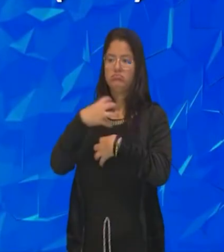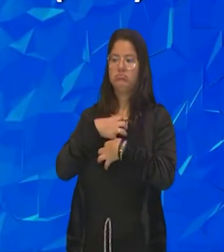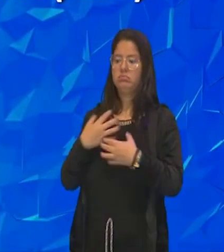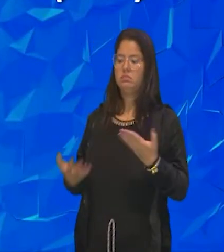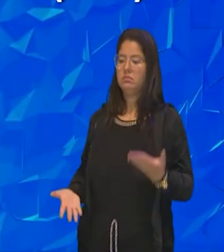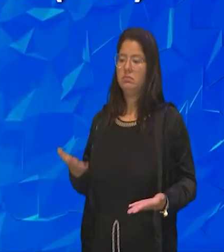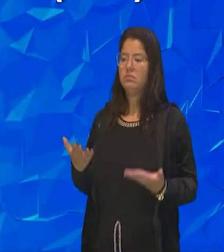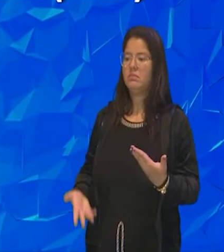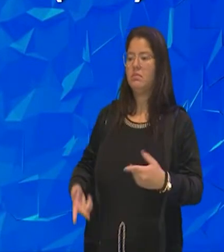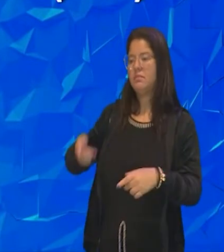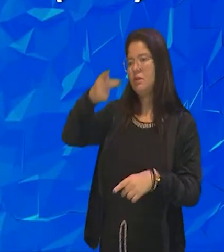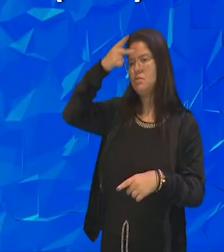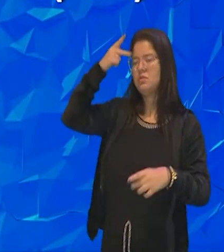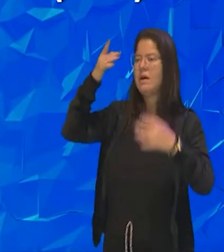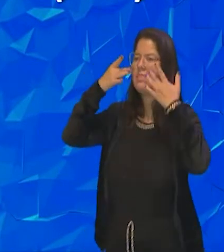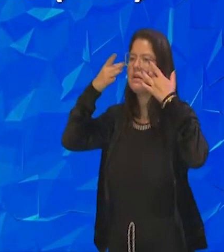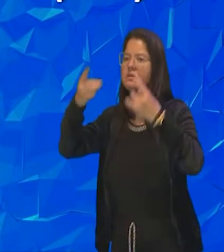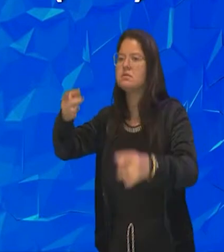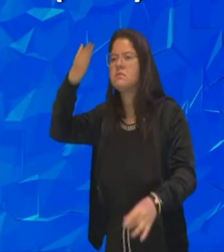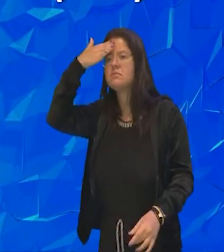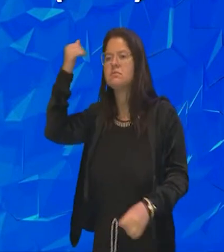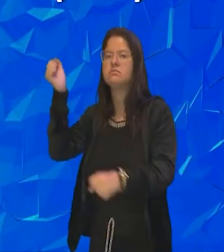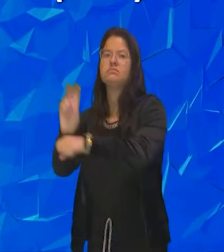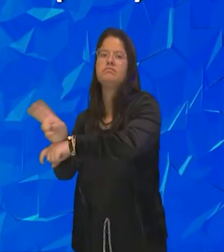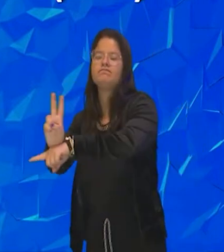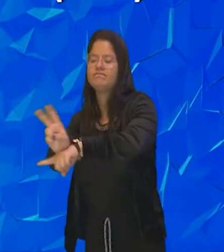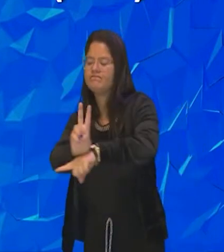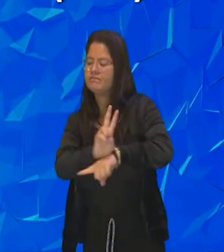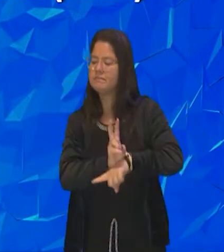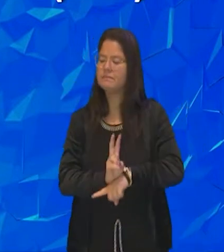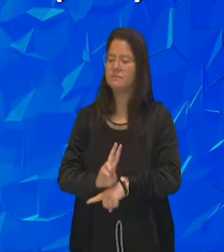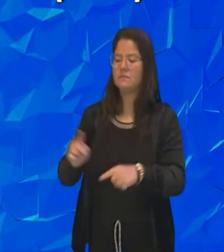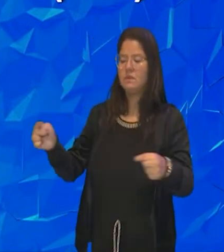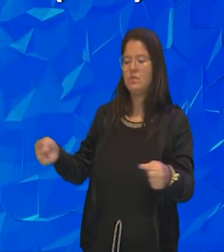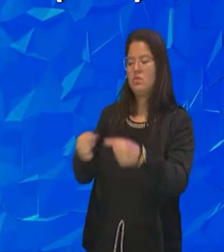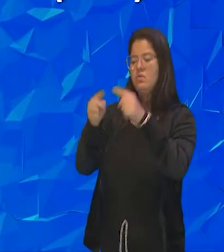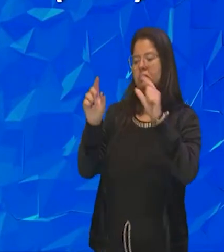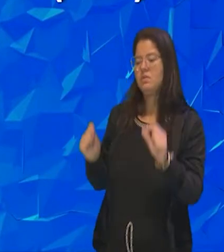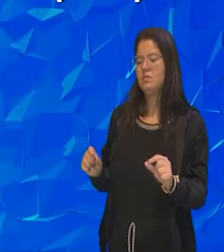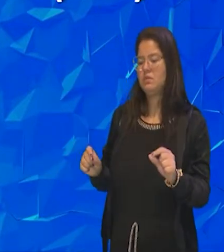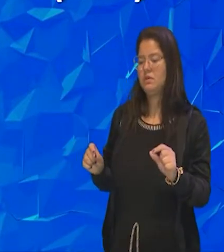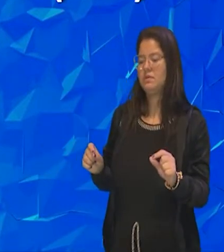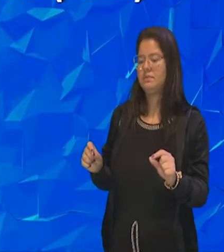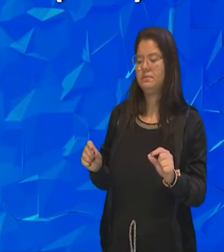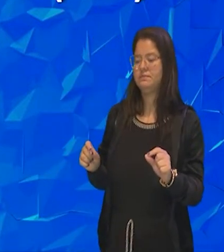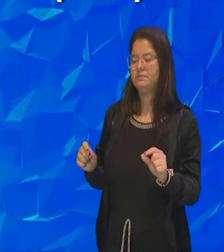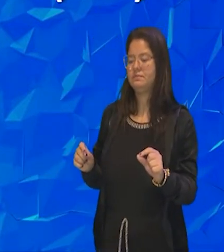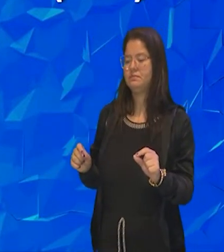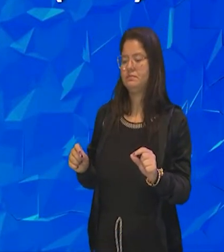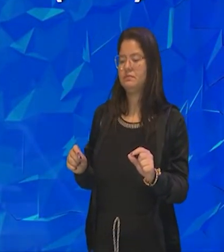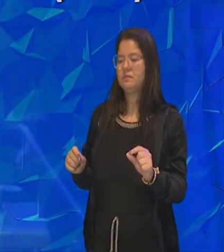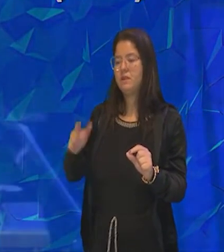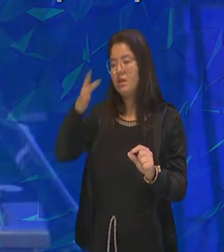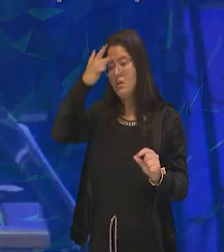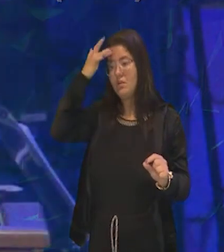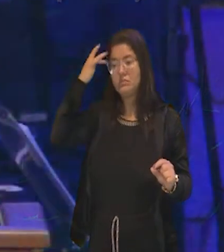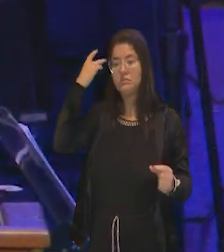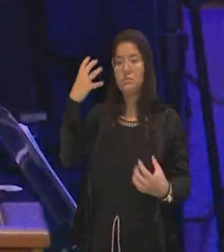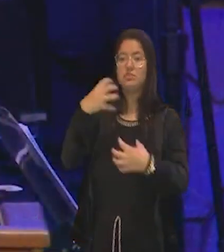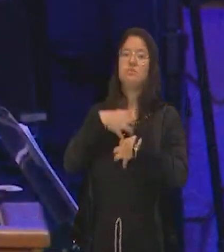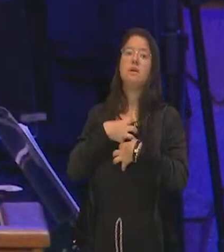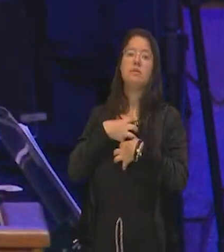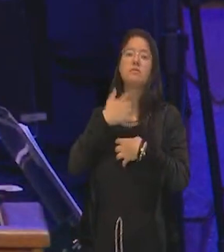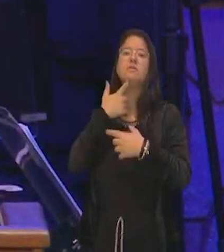sóbrio, atento, vigilante, tem a ver com os impulsos que a pessoa possui, dos